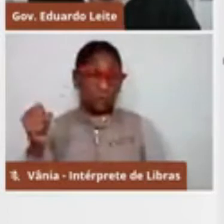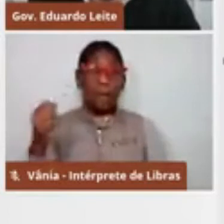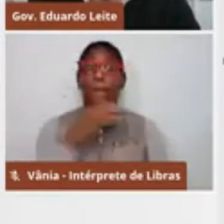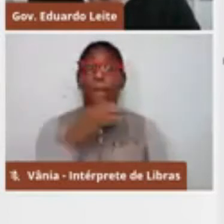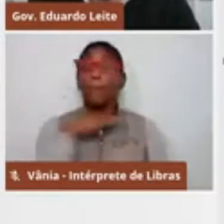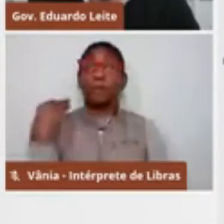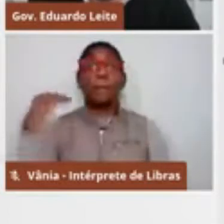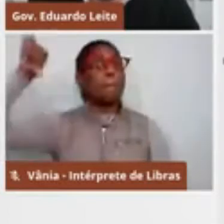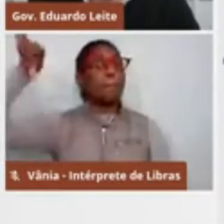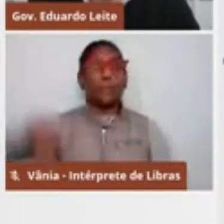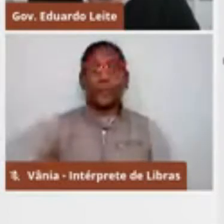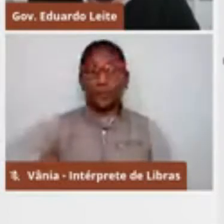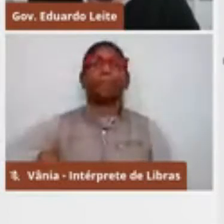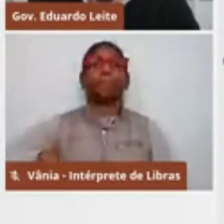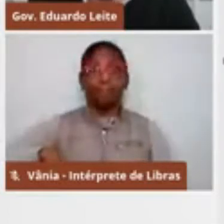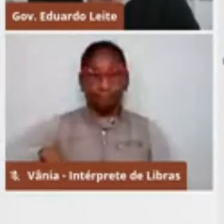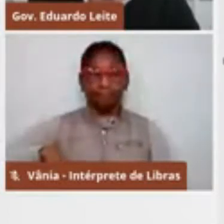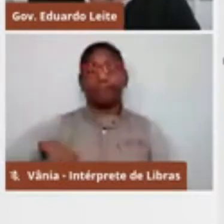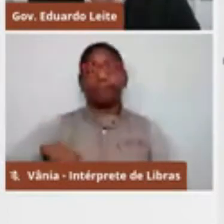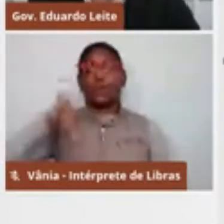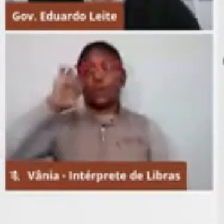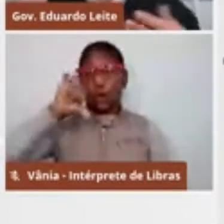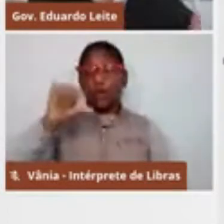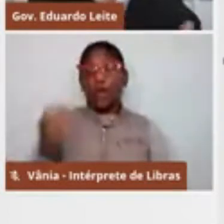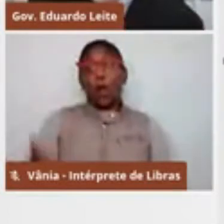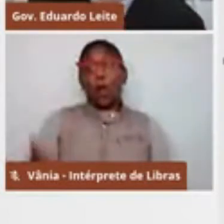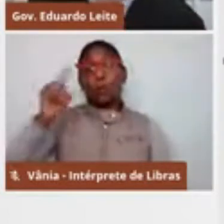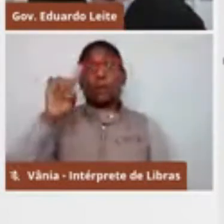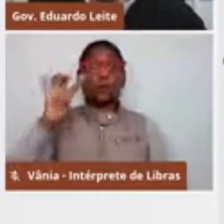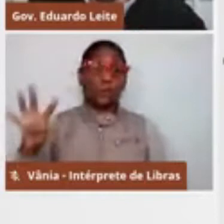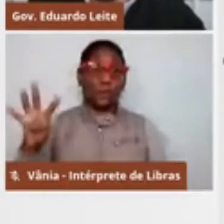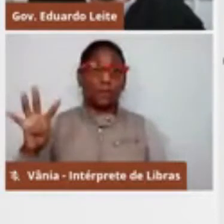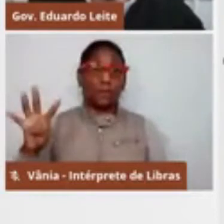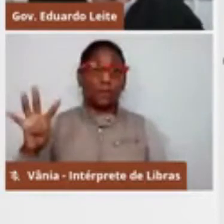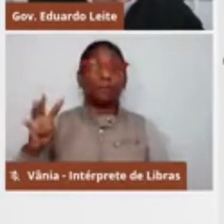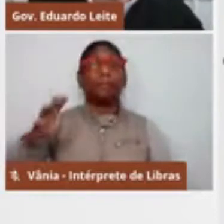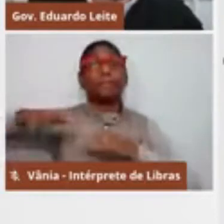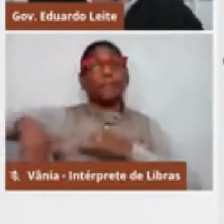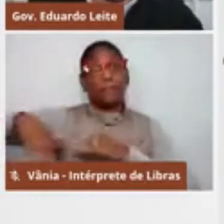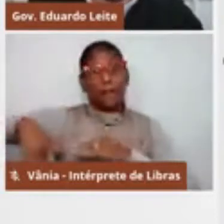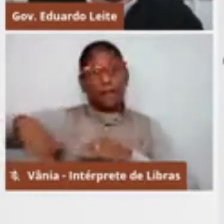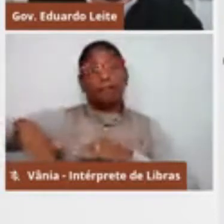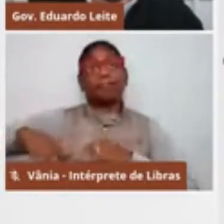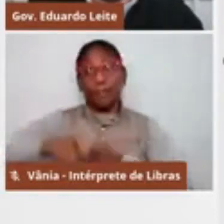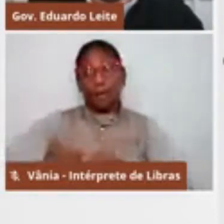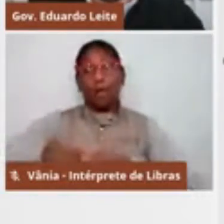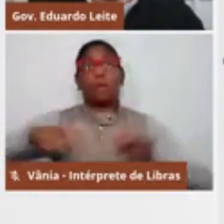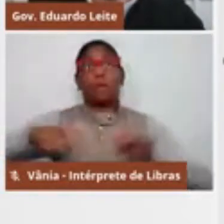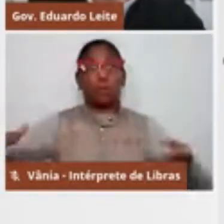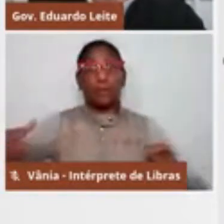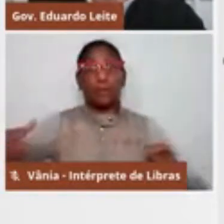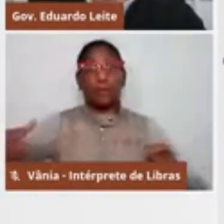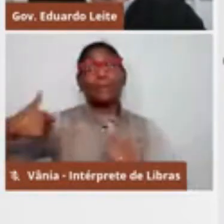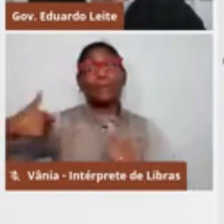na região litoral norte, de 9 para 14, e sem esquecer que essa região ela está inserida, né, no contexto da região